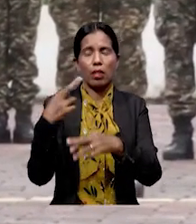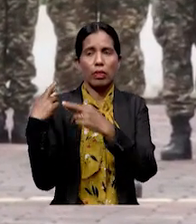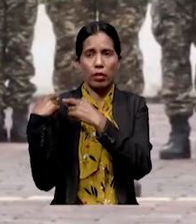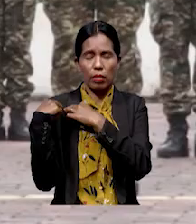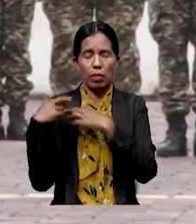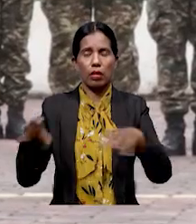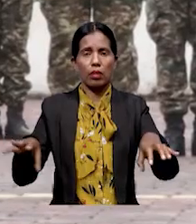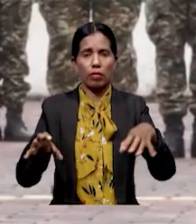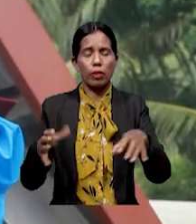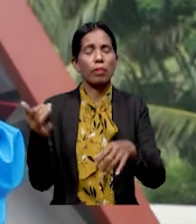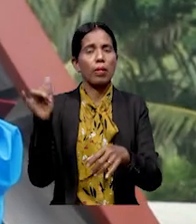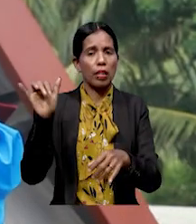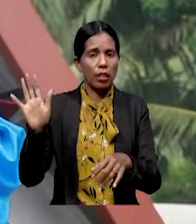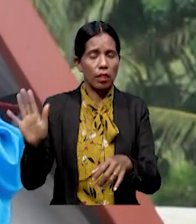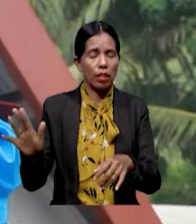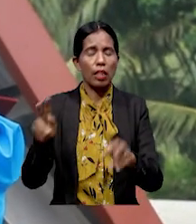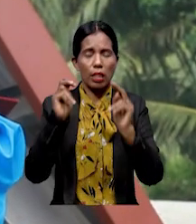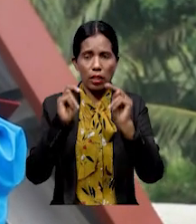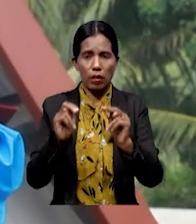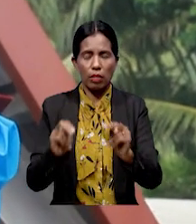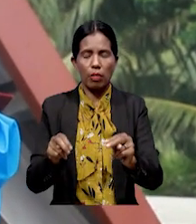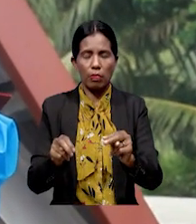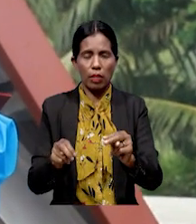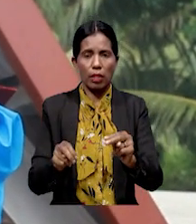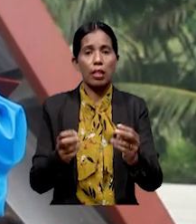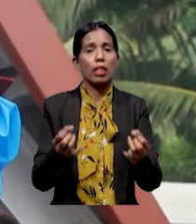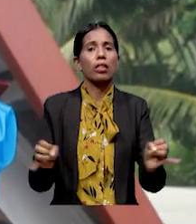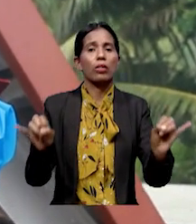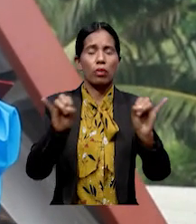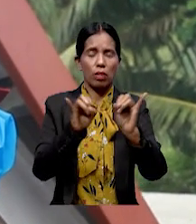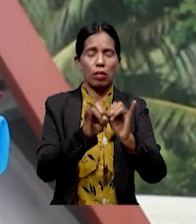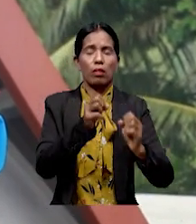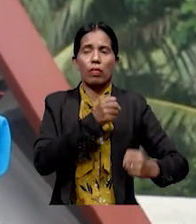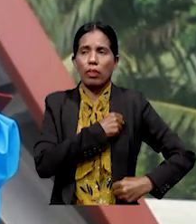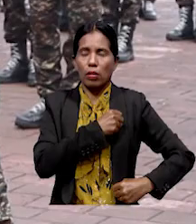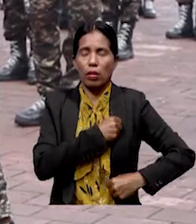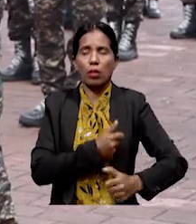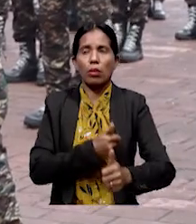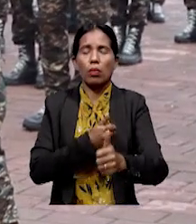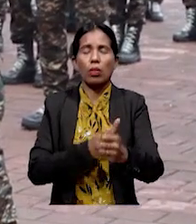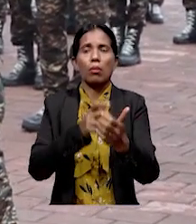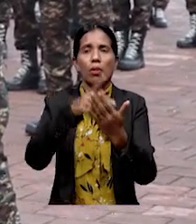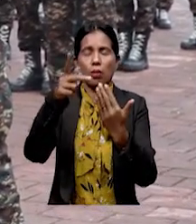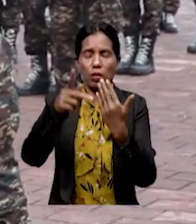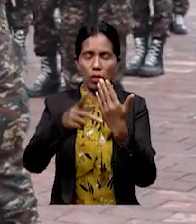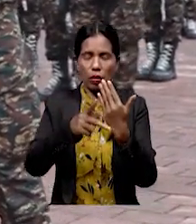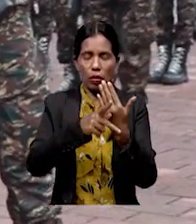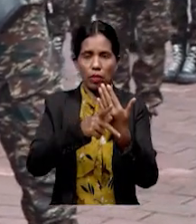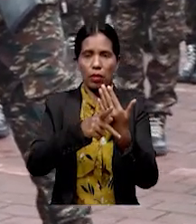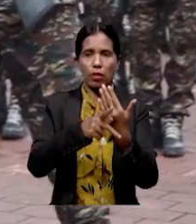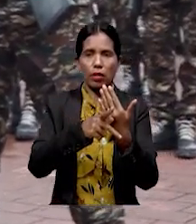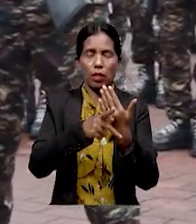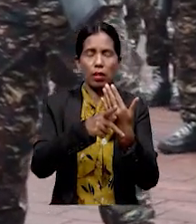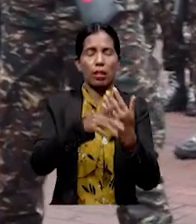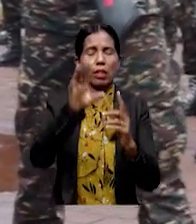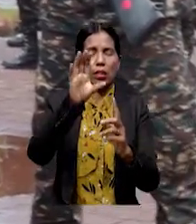de serviço bania, o de desenvolve instituição FFDTL, tuir programa NEBEMAC, e se vestado Maior-General